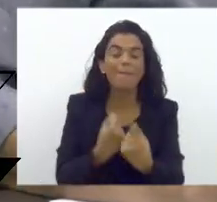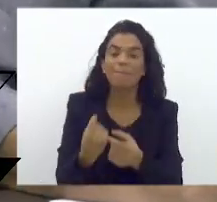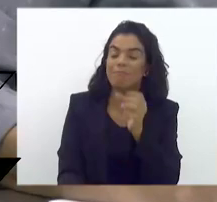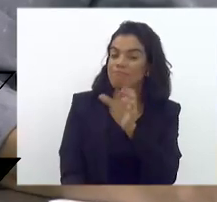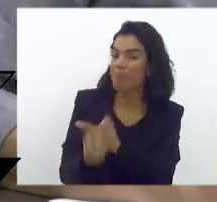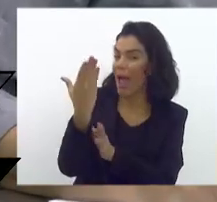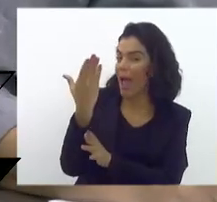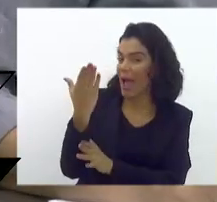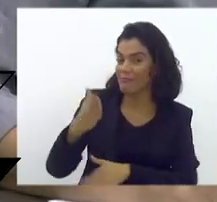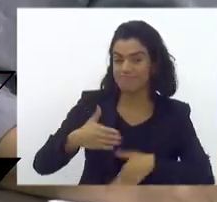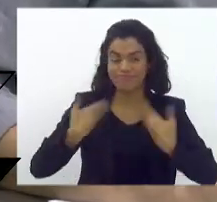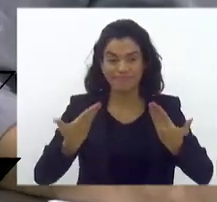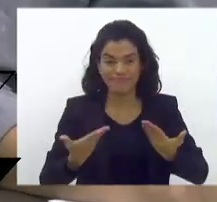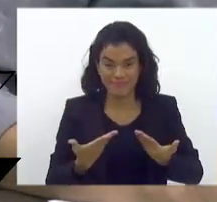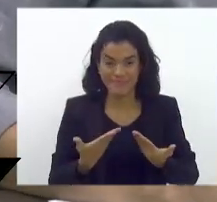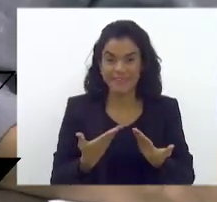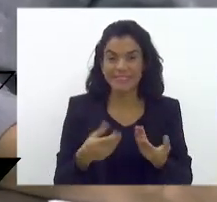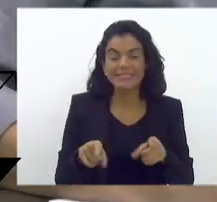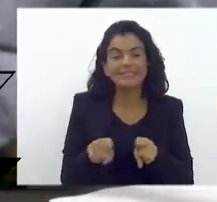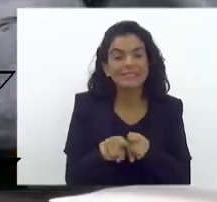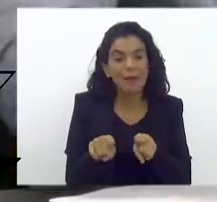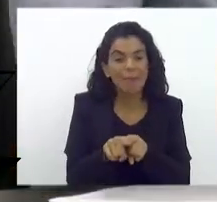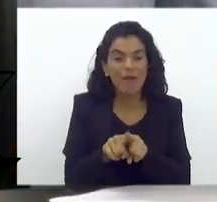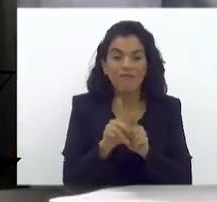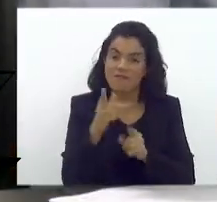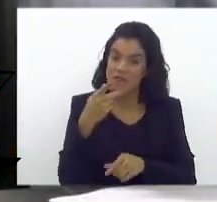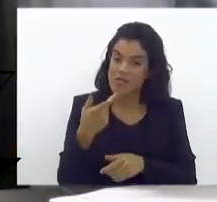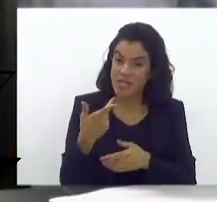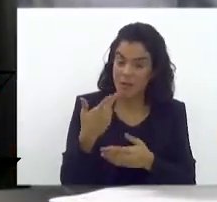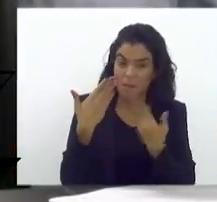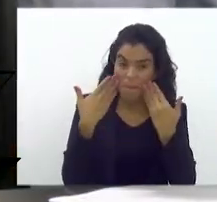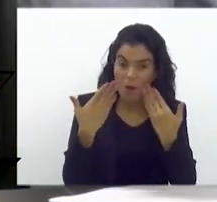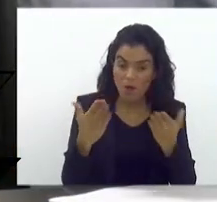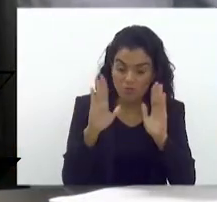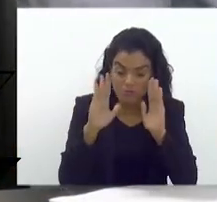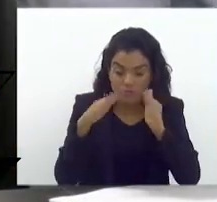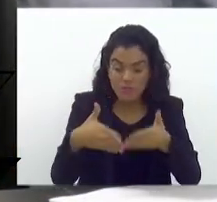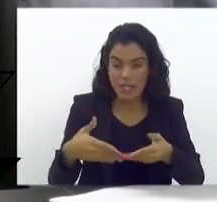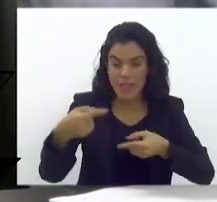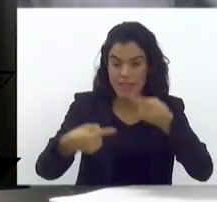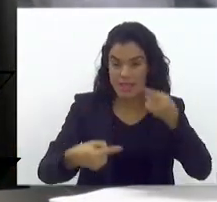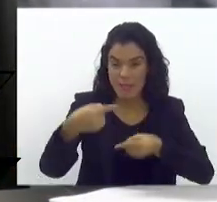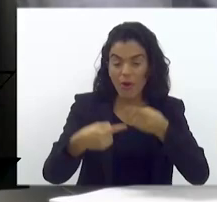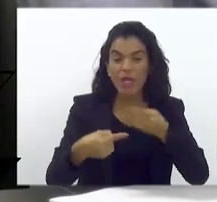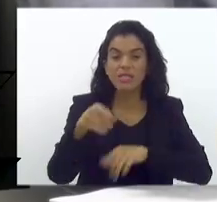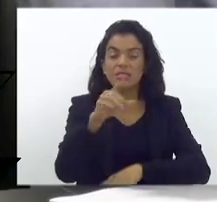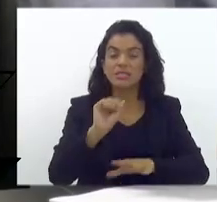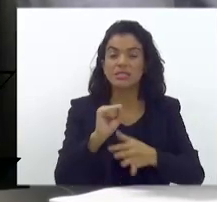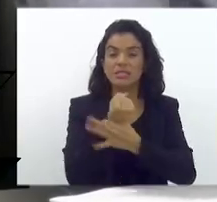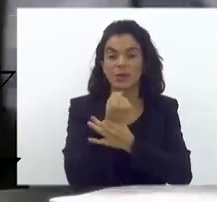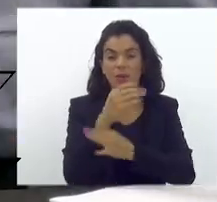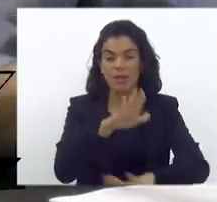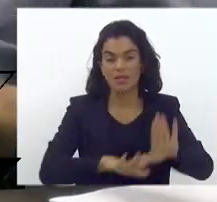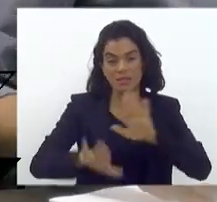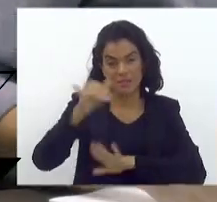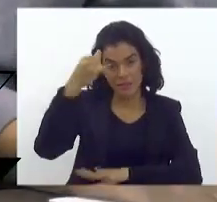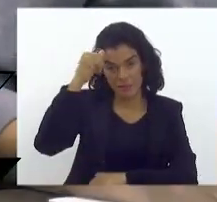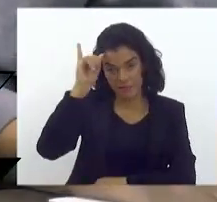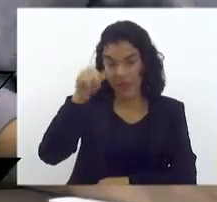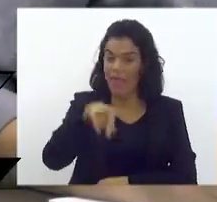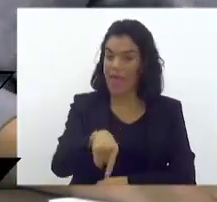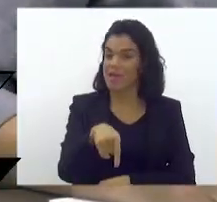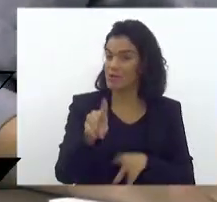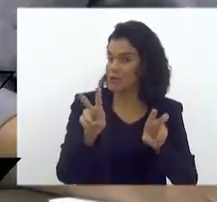O importante é que Vossa Excelência colocou no centro do debate a segurança e a prevenção. Esse é o mérito. Esse é o